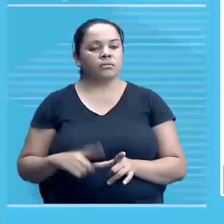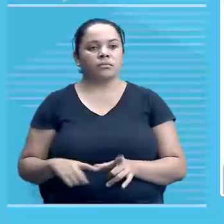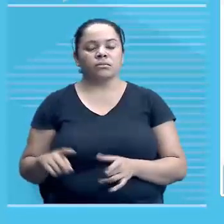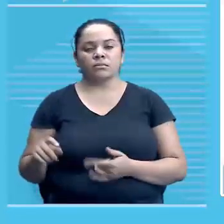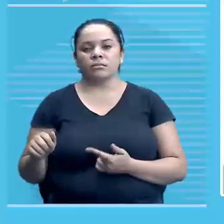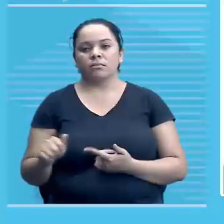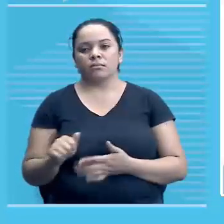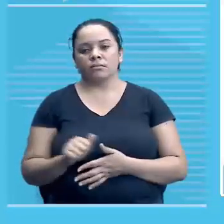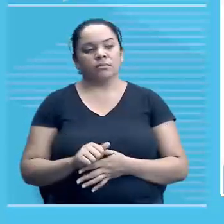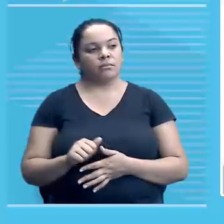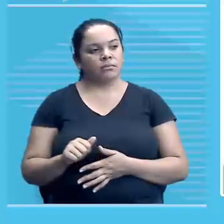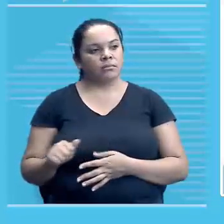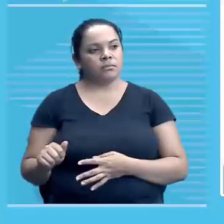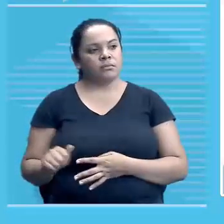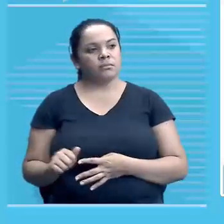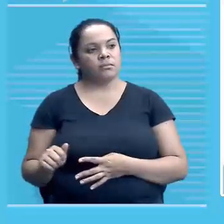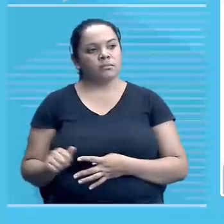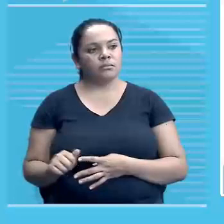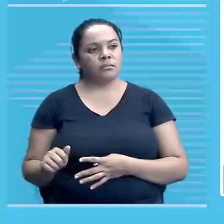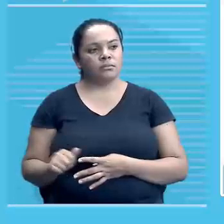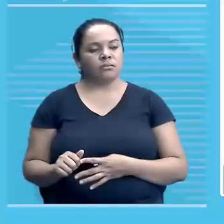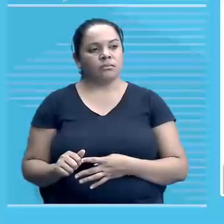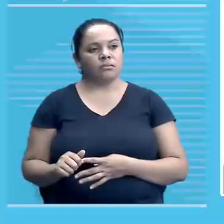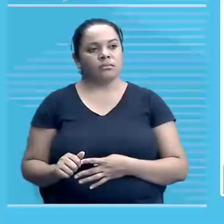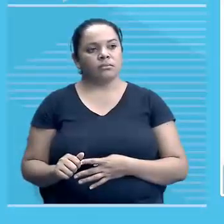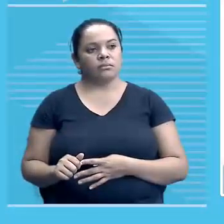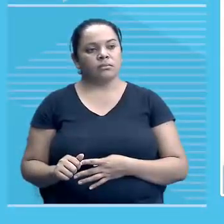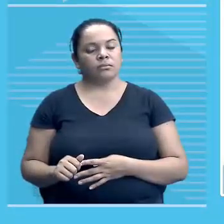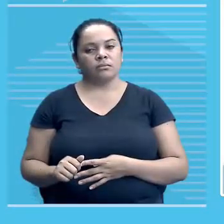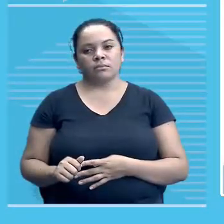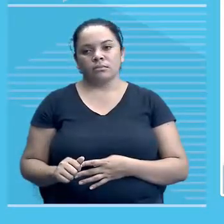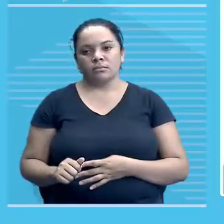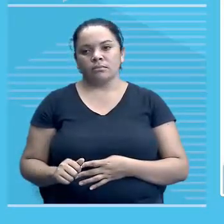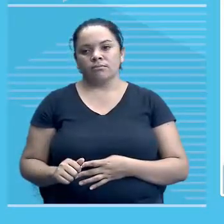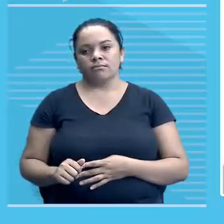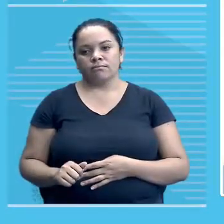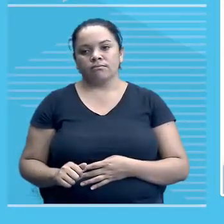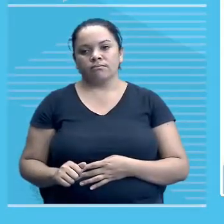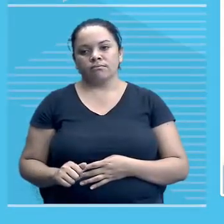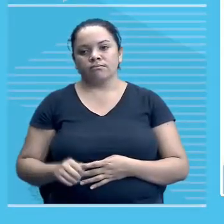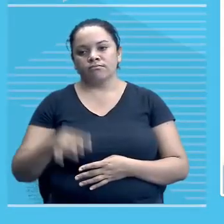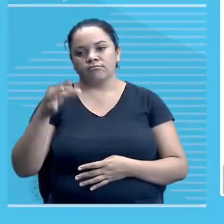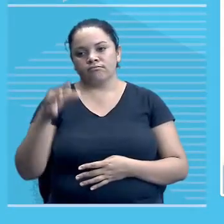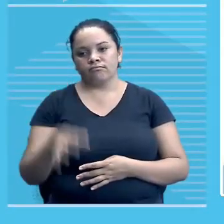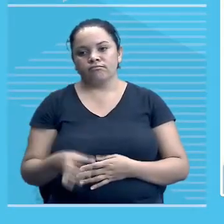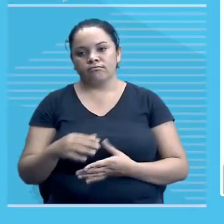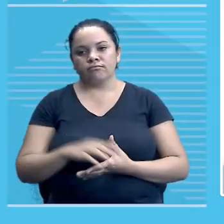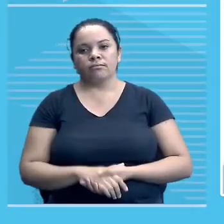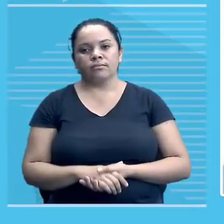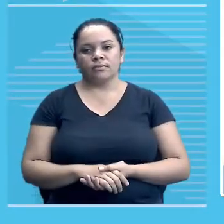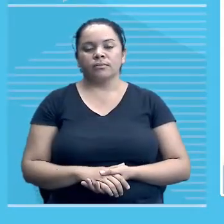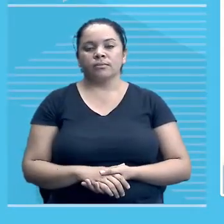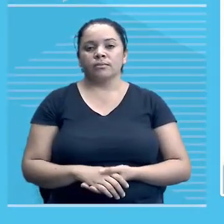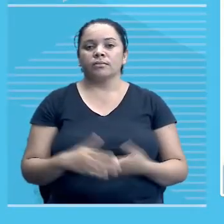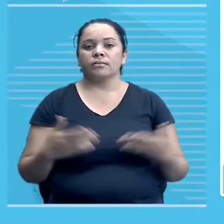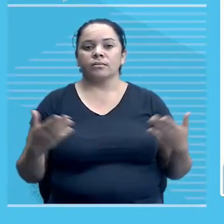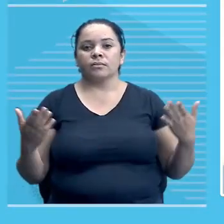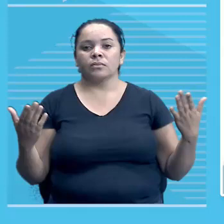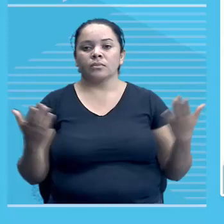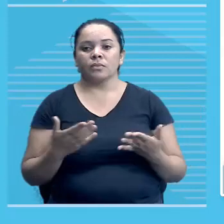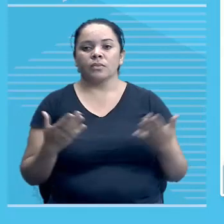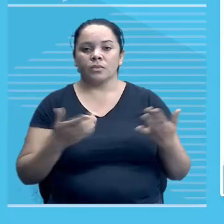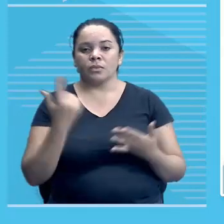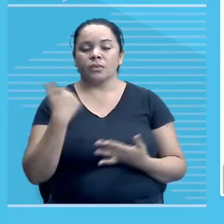que tem 50 ali, né? Mas não é não. Com certeza aí é a letra A. Então, gente, hoje foi a nossa